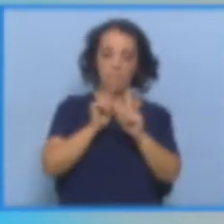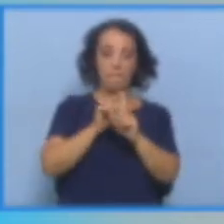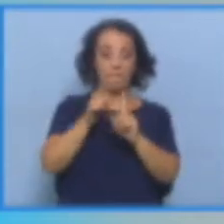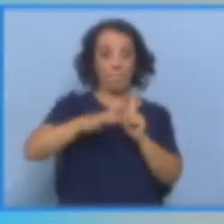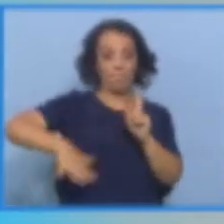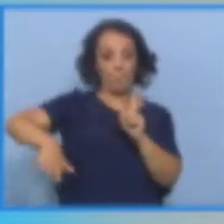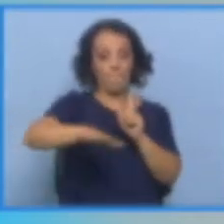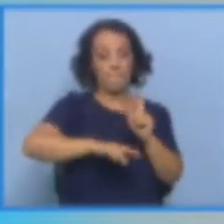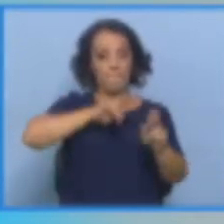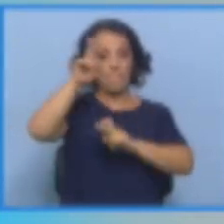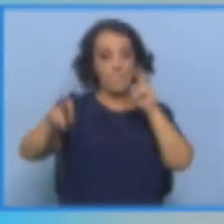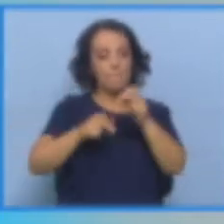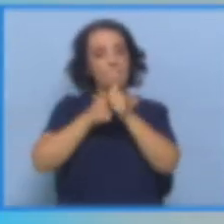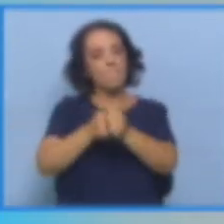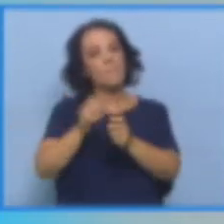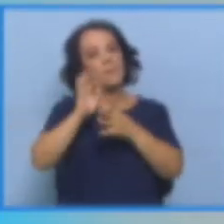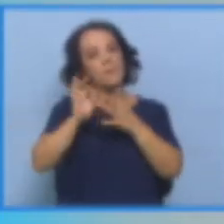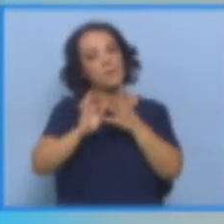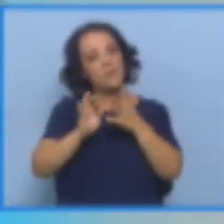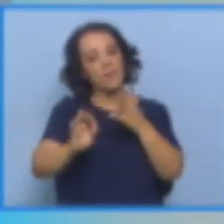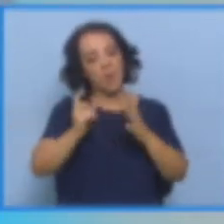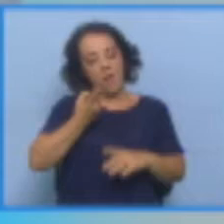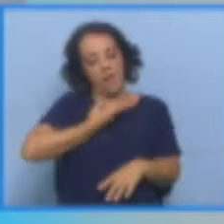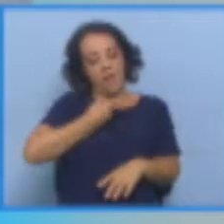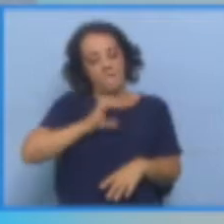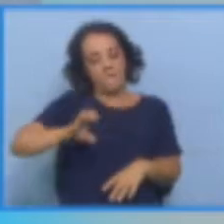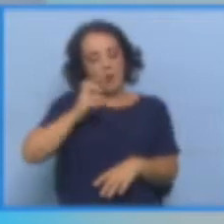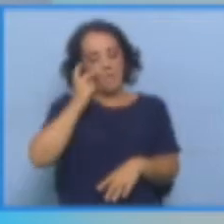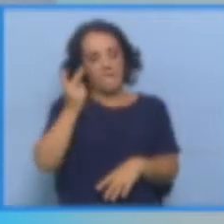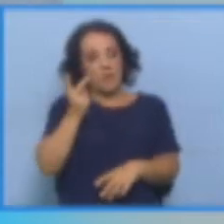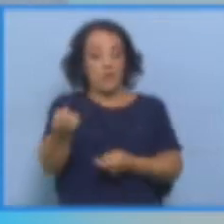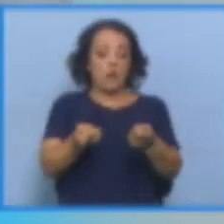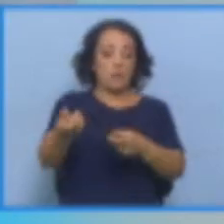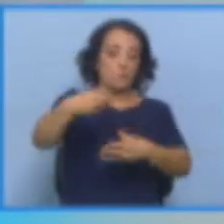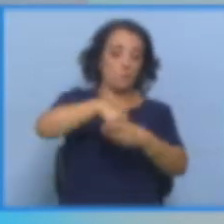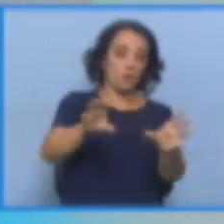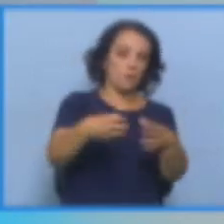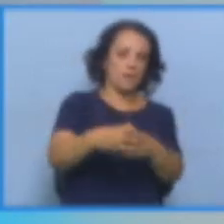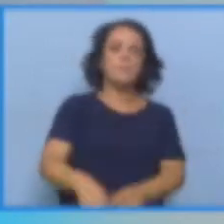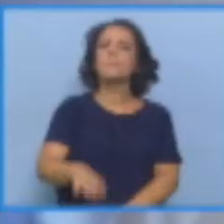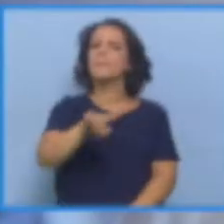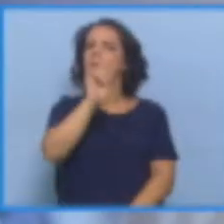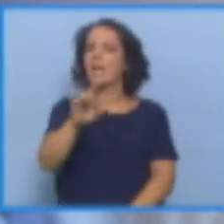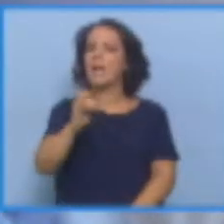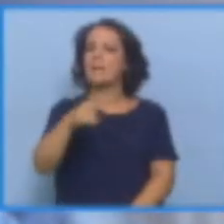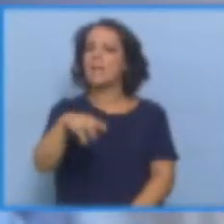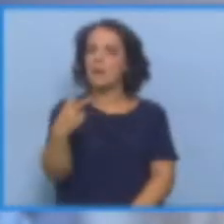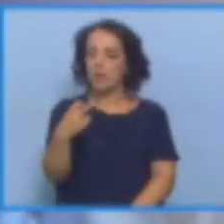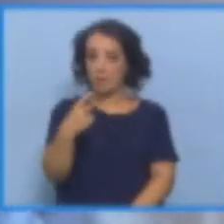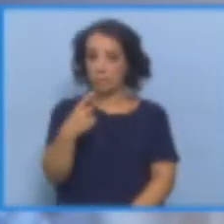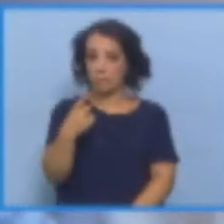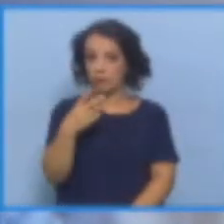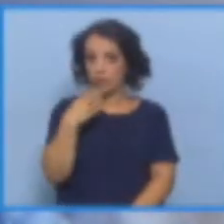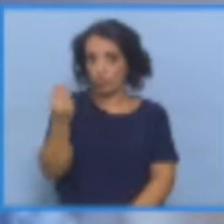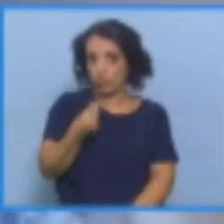seja também critério da maneira como nós estamos a viver e a organizar as nossas comunidades. Catarina António, e os jovens não ficam de todo de